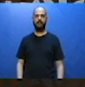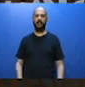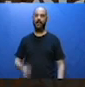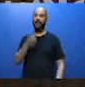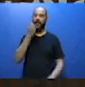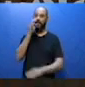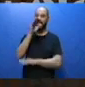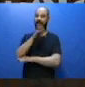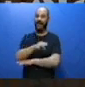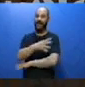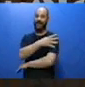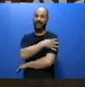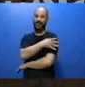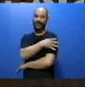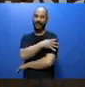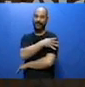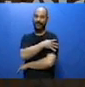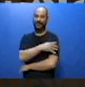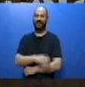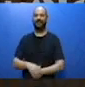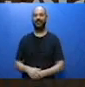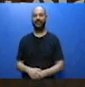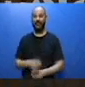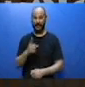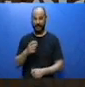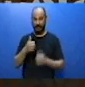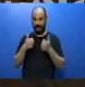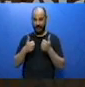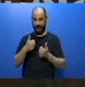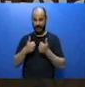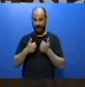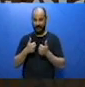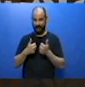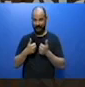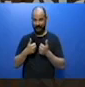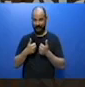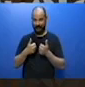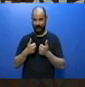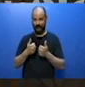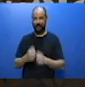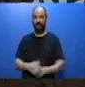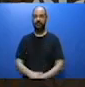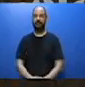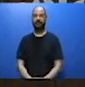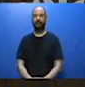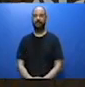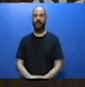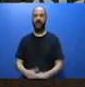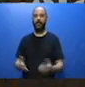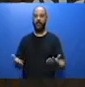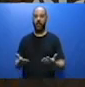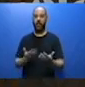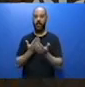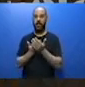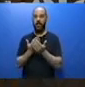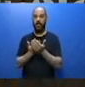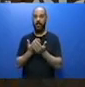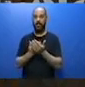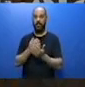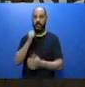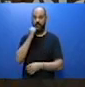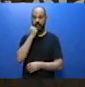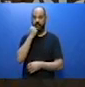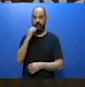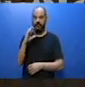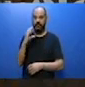Boa tarde, quarto anos. Como estão? Todos bem? Vamos para a nossa aula de ciências?